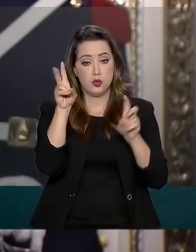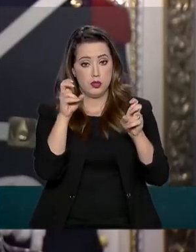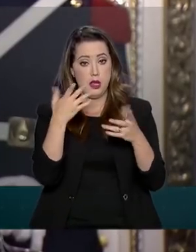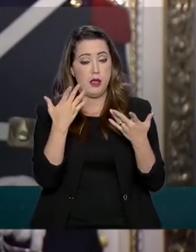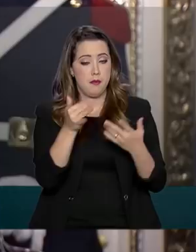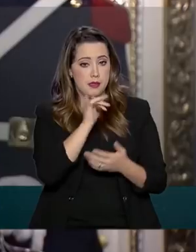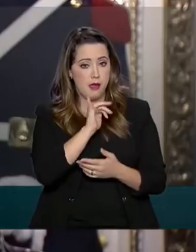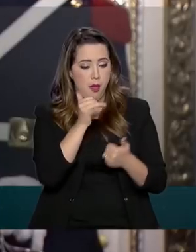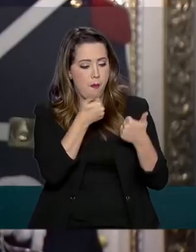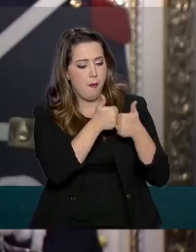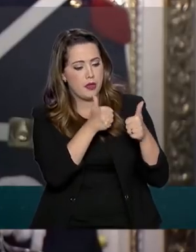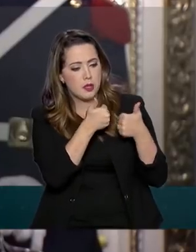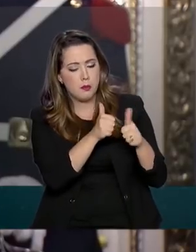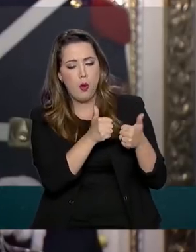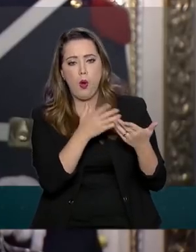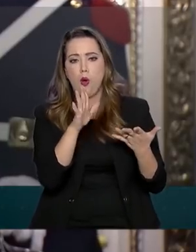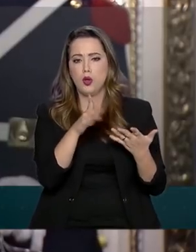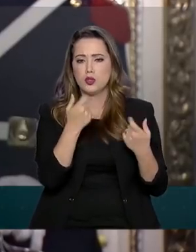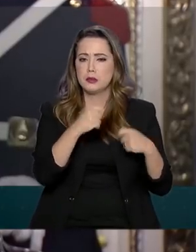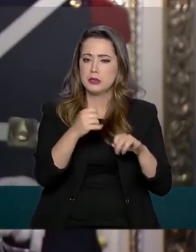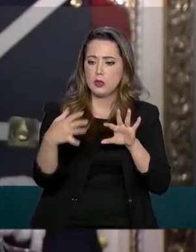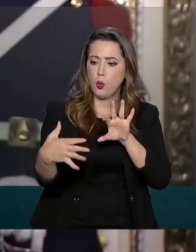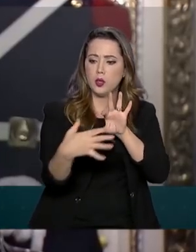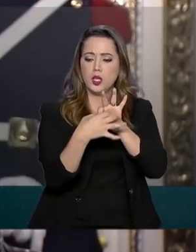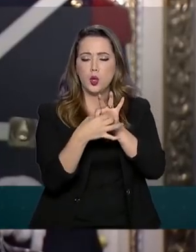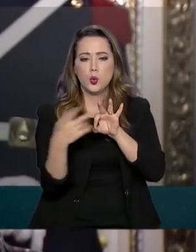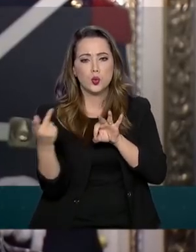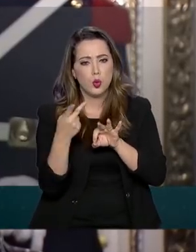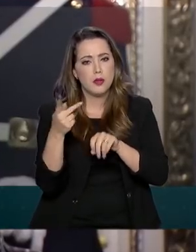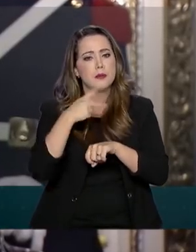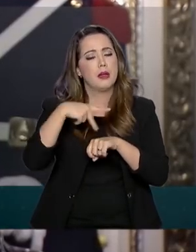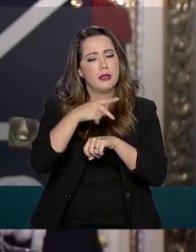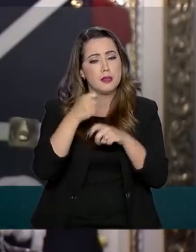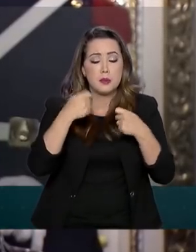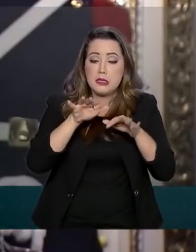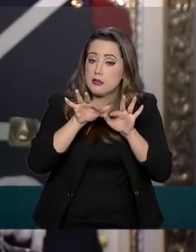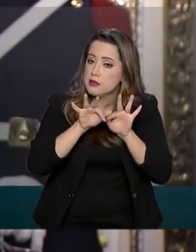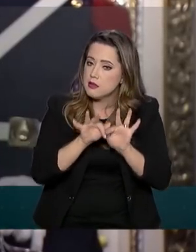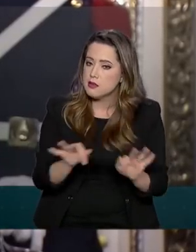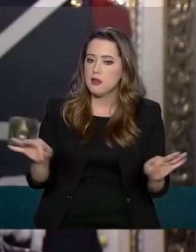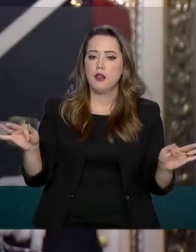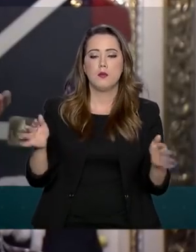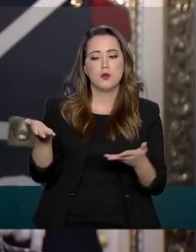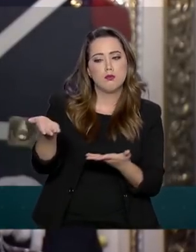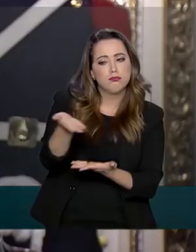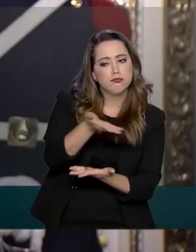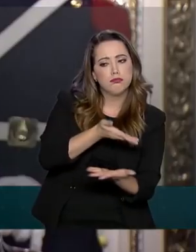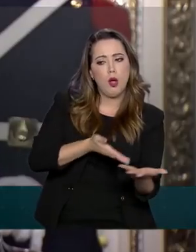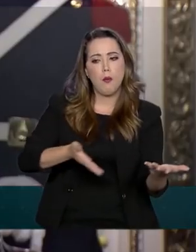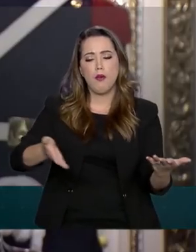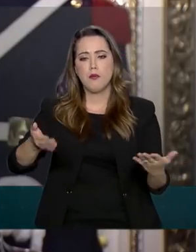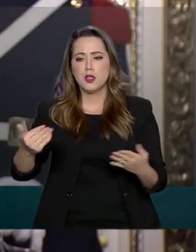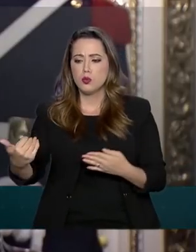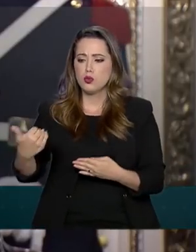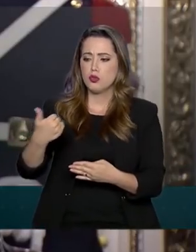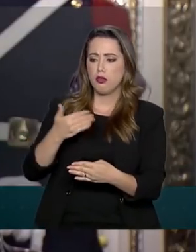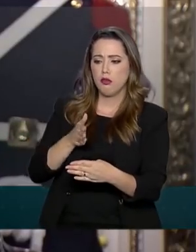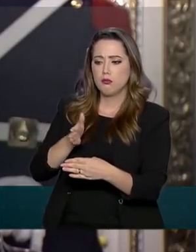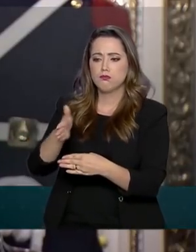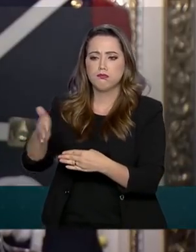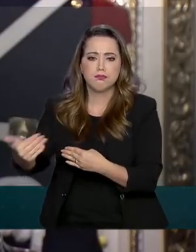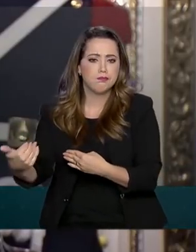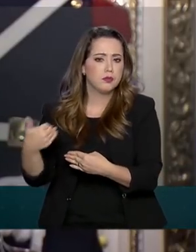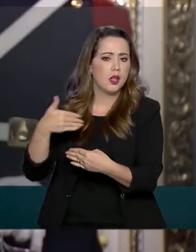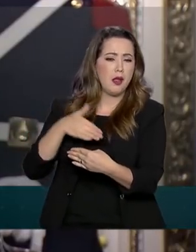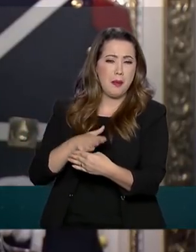interconexão física e virtual entre os nossos países, temos que simplificar o movimento nas fronteiras para agilizar o